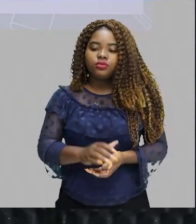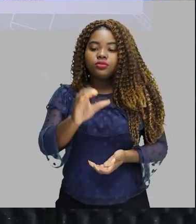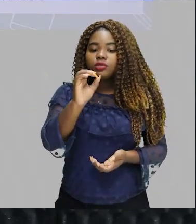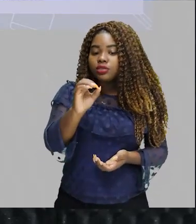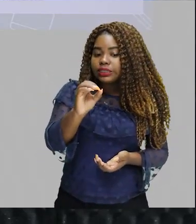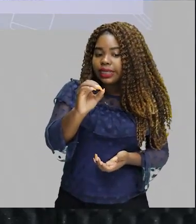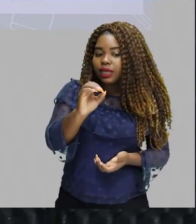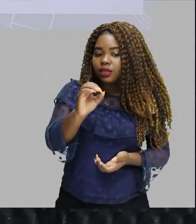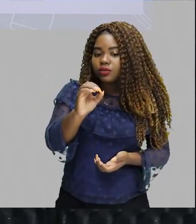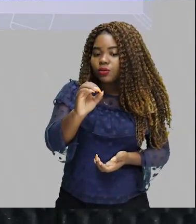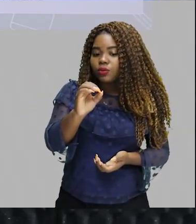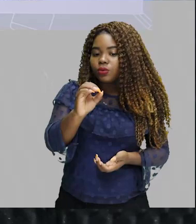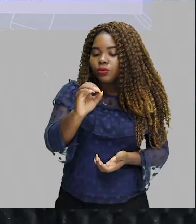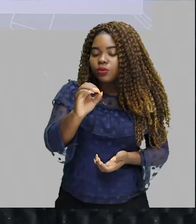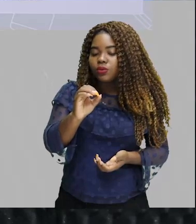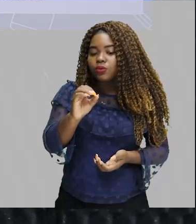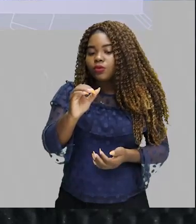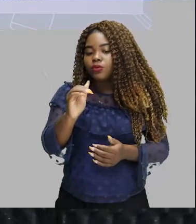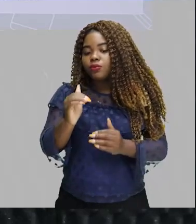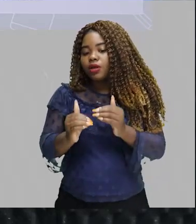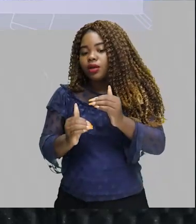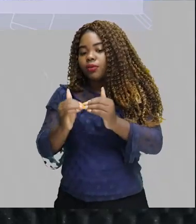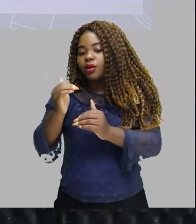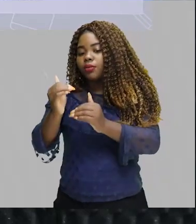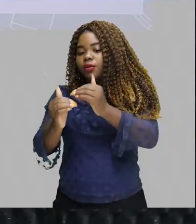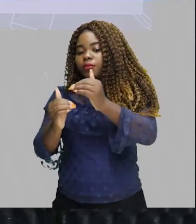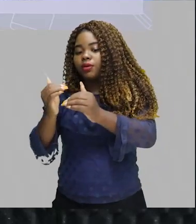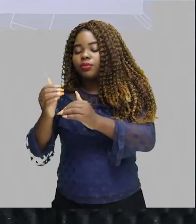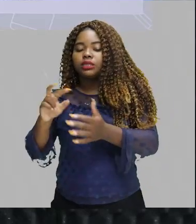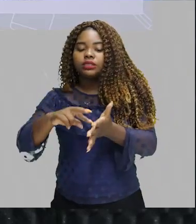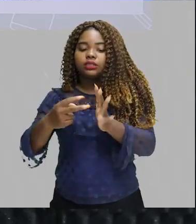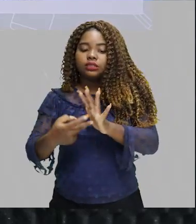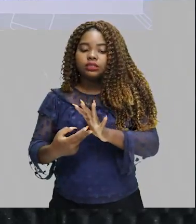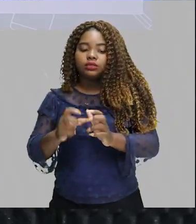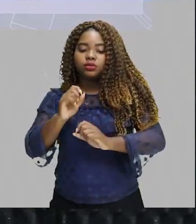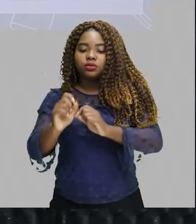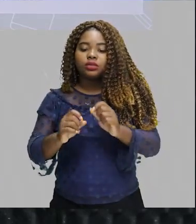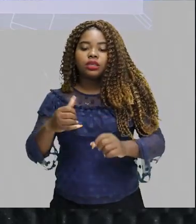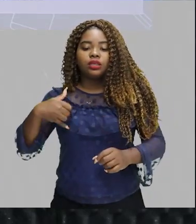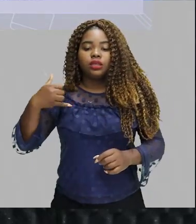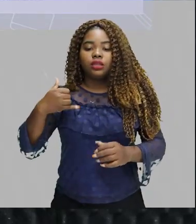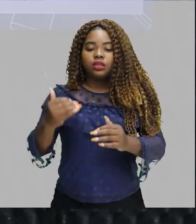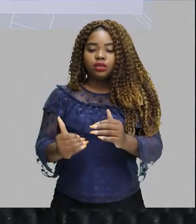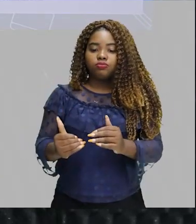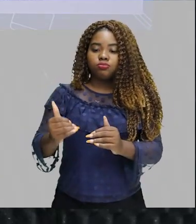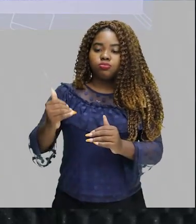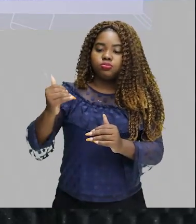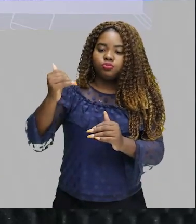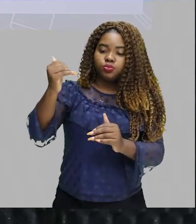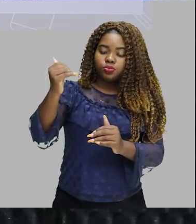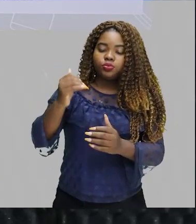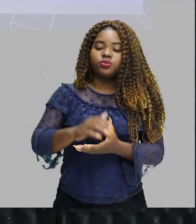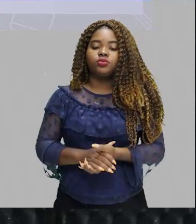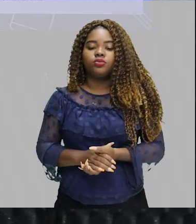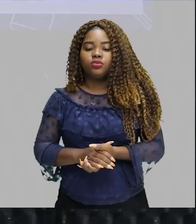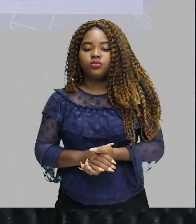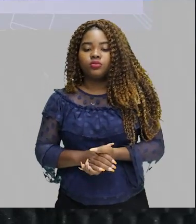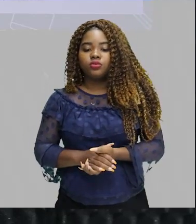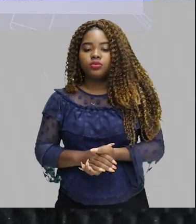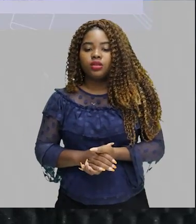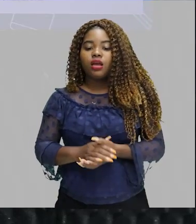0 de idade. Vai subindo, significa dizer que a idade está aumentando. Da mesma forma que quando tu vem para o